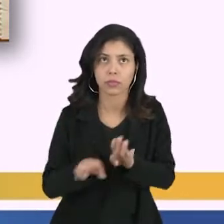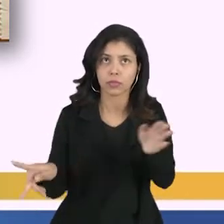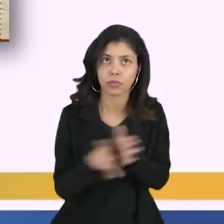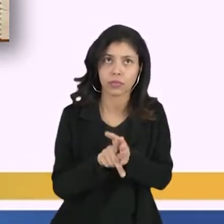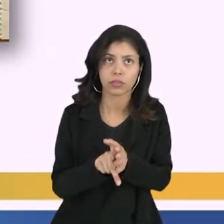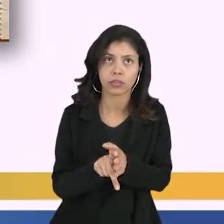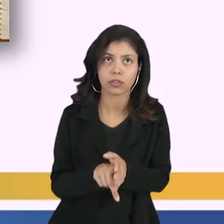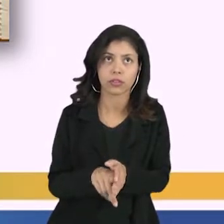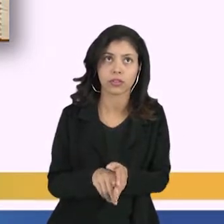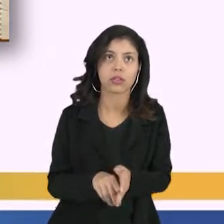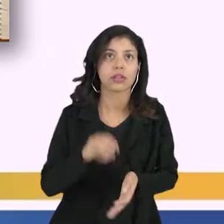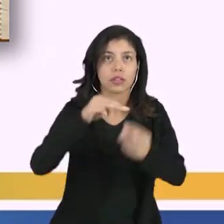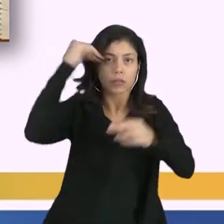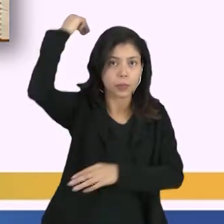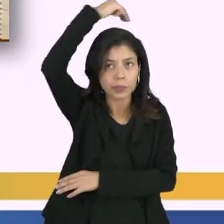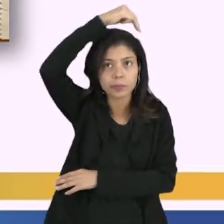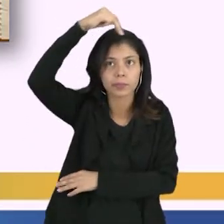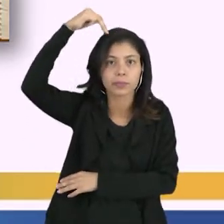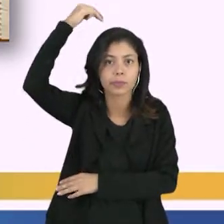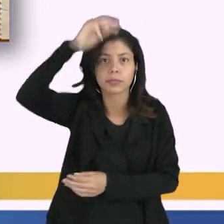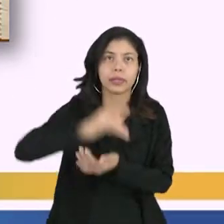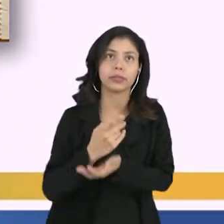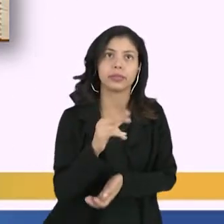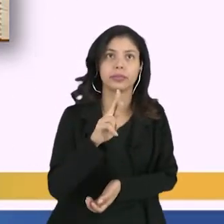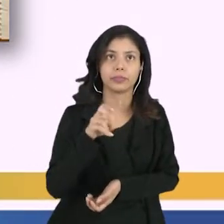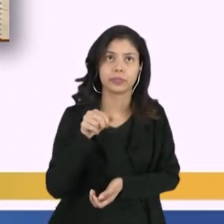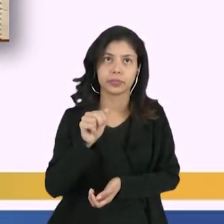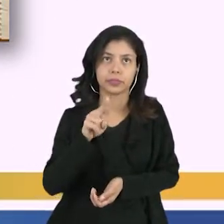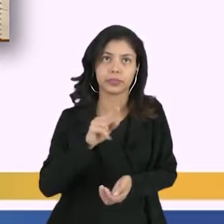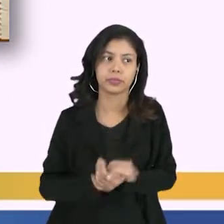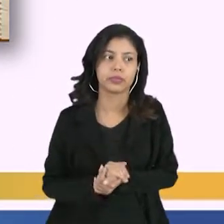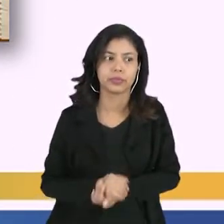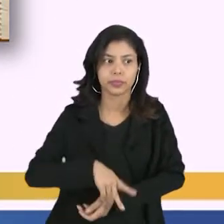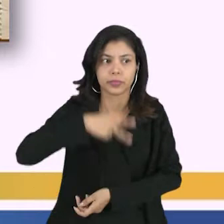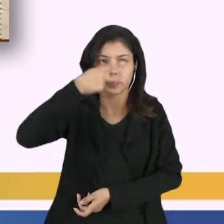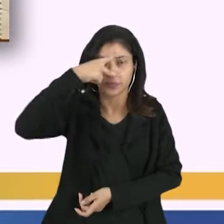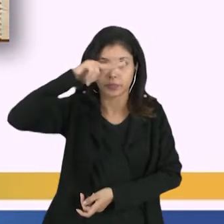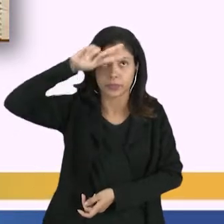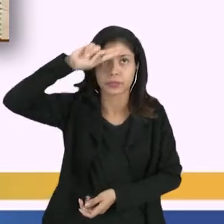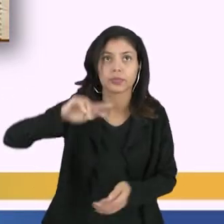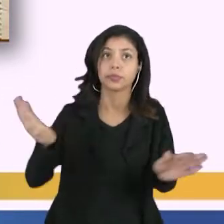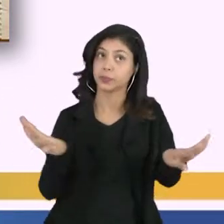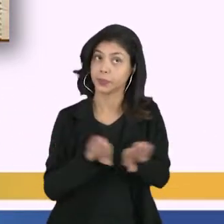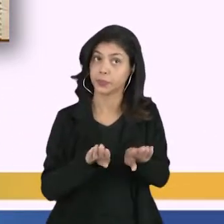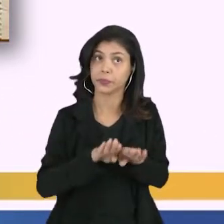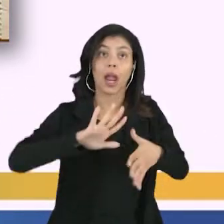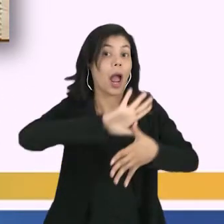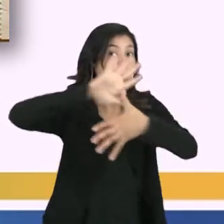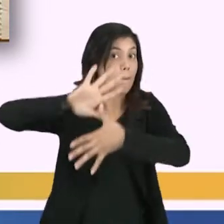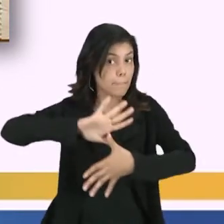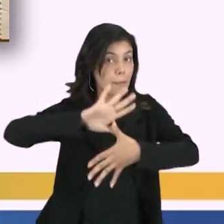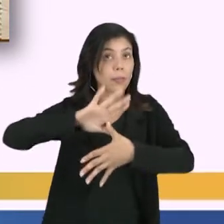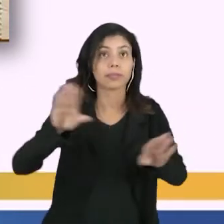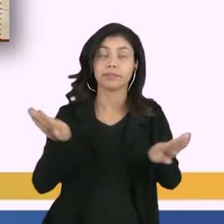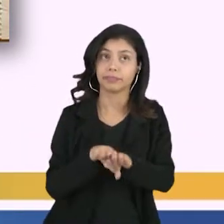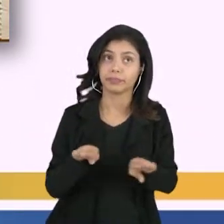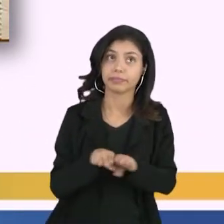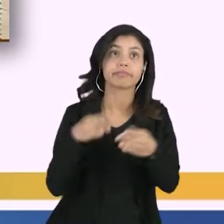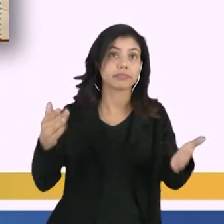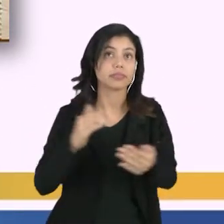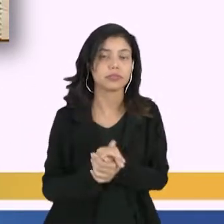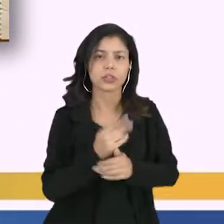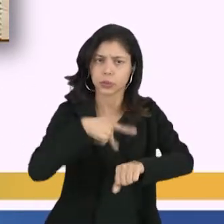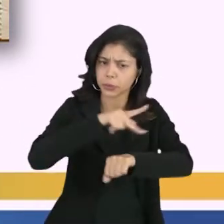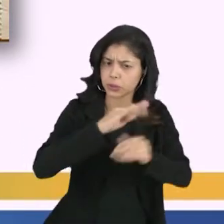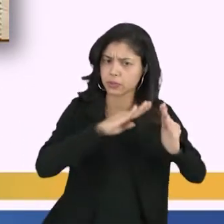correspondem ao México, ao Peru, né, América do Sul, aí América Central. E aí então, né, se aí em